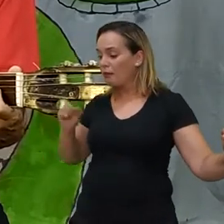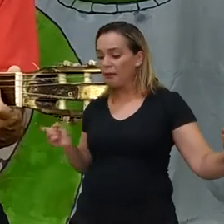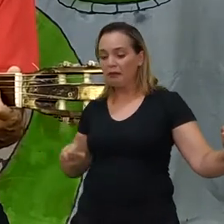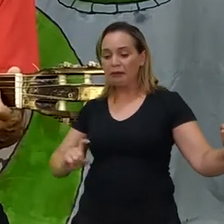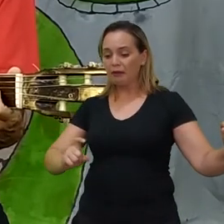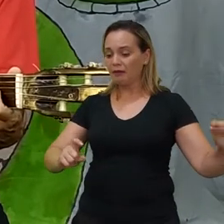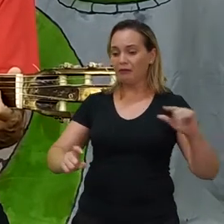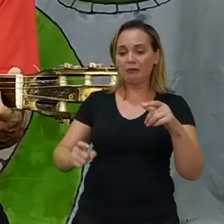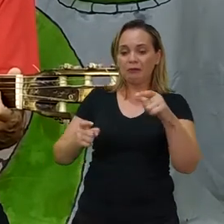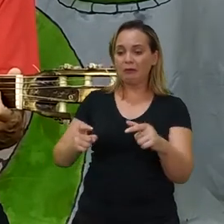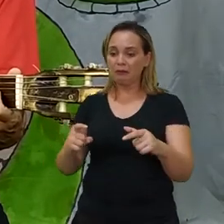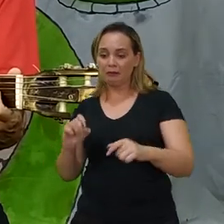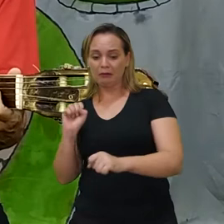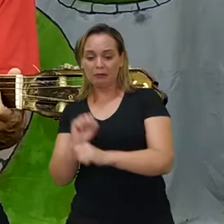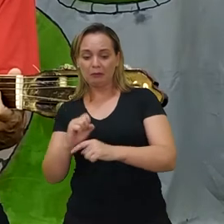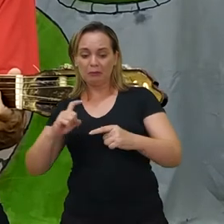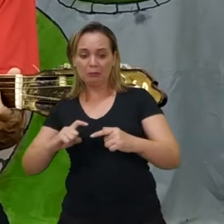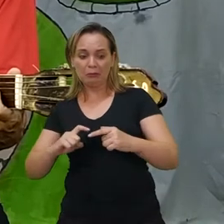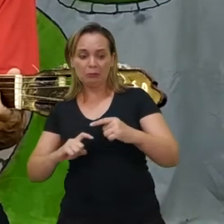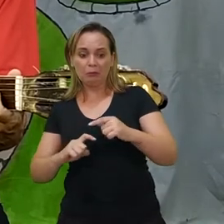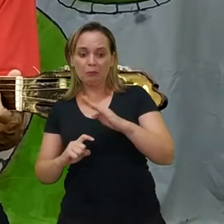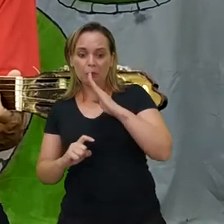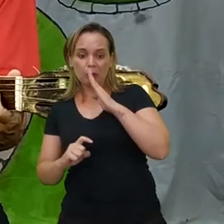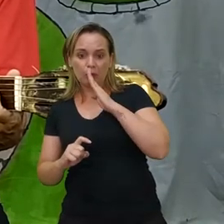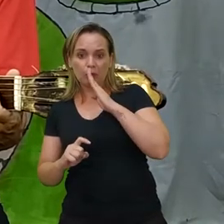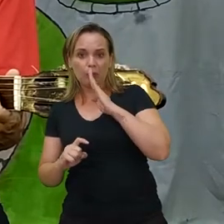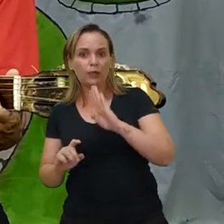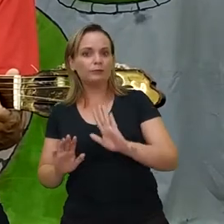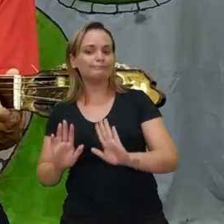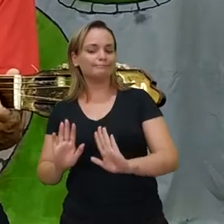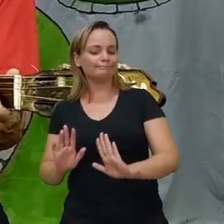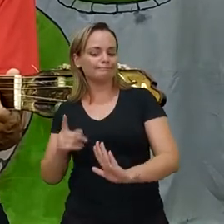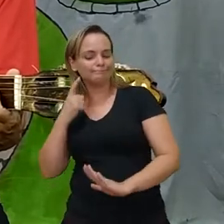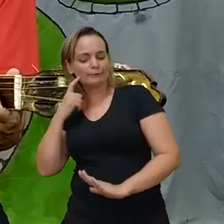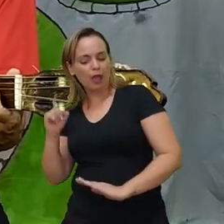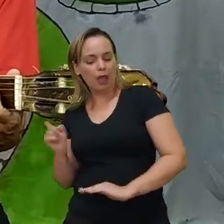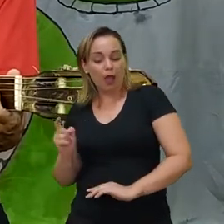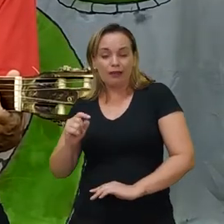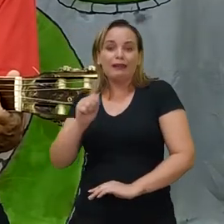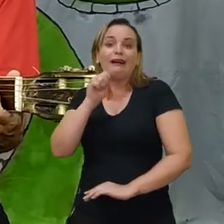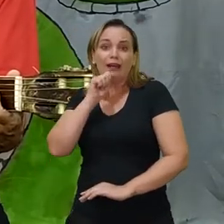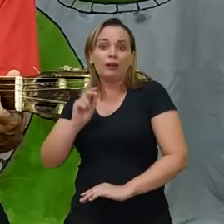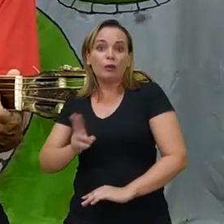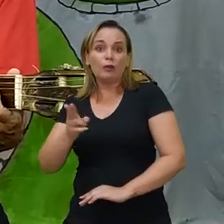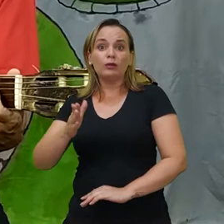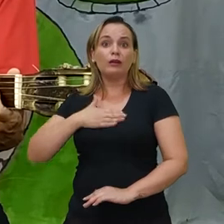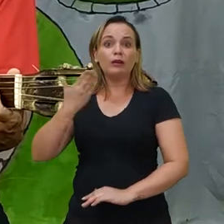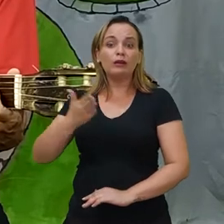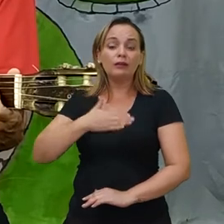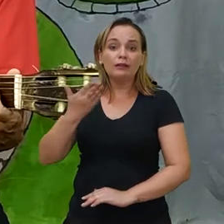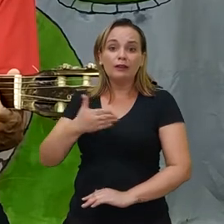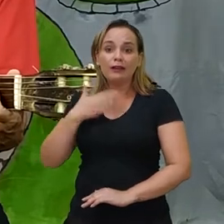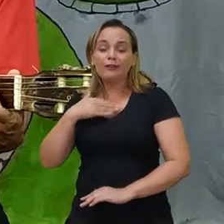sua ratoeira parada, calada, muda. Mas o ratinho, ainda assustado, foi buscar